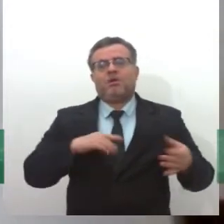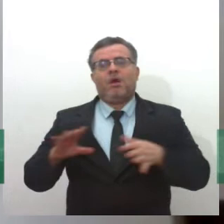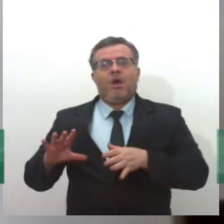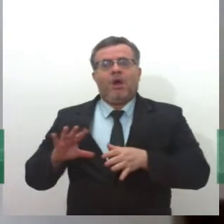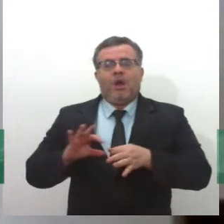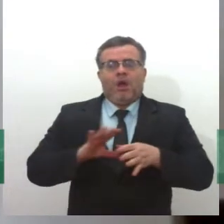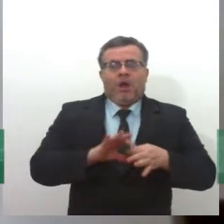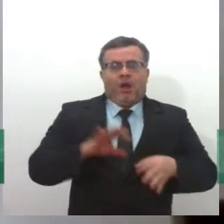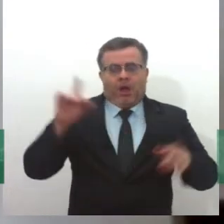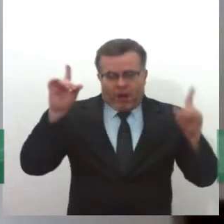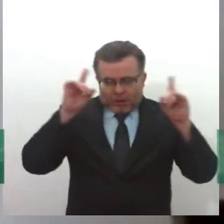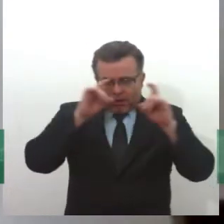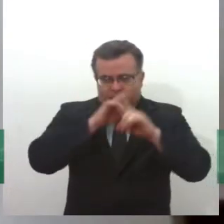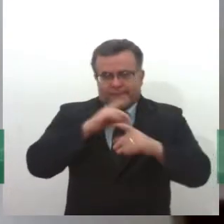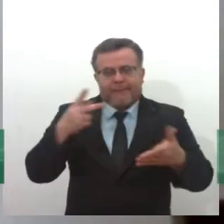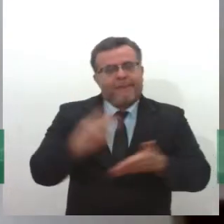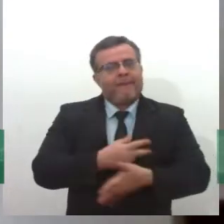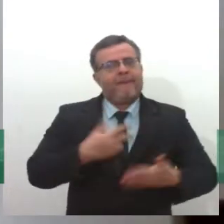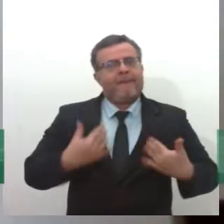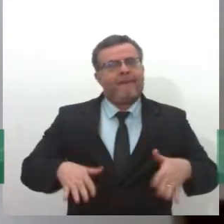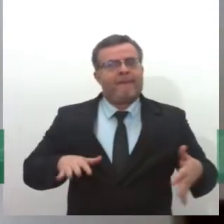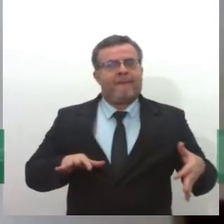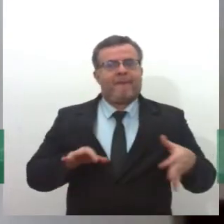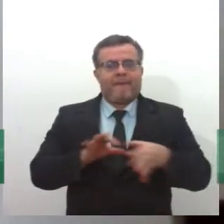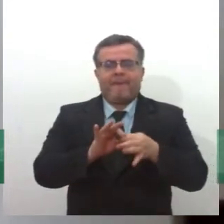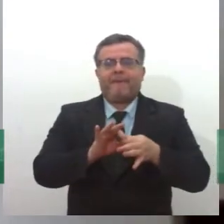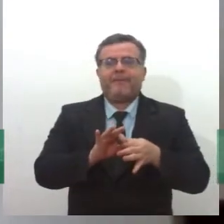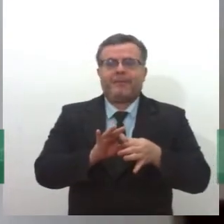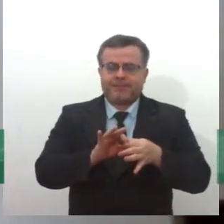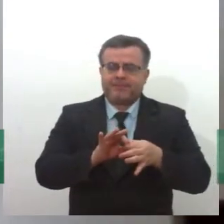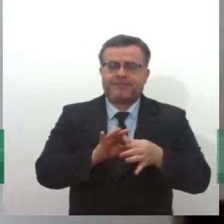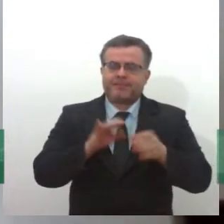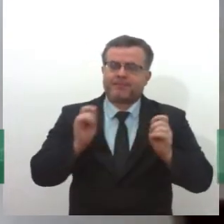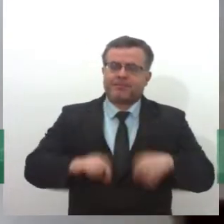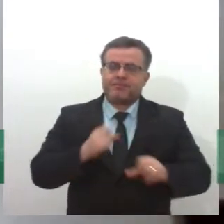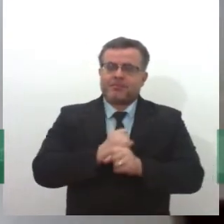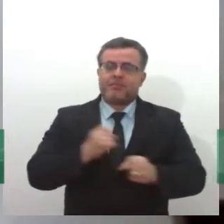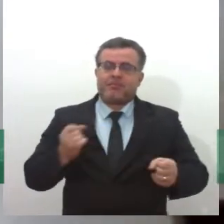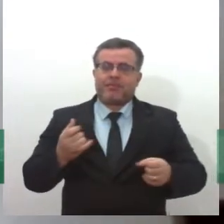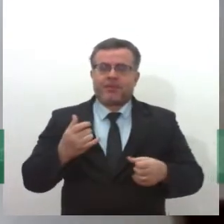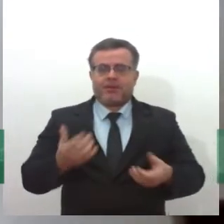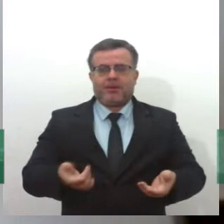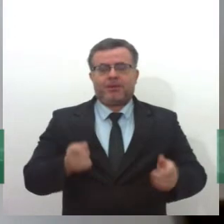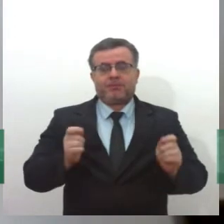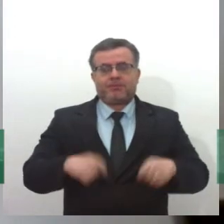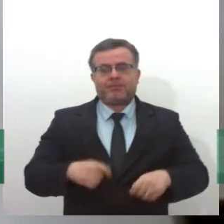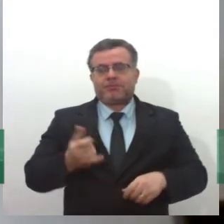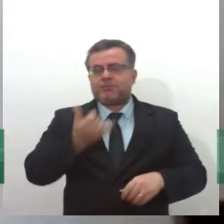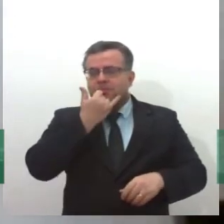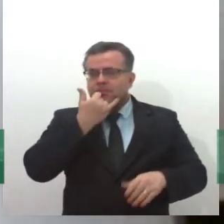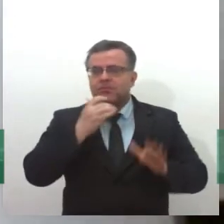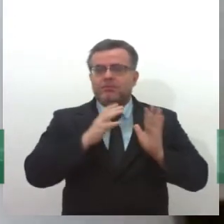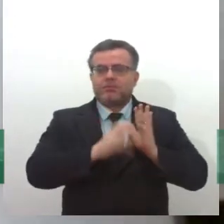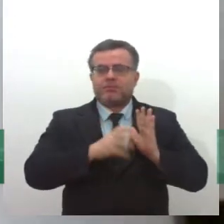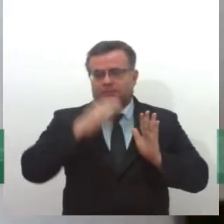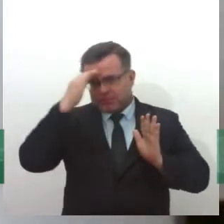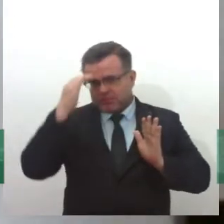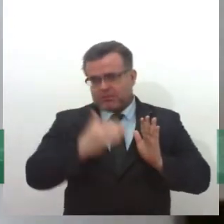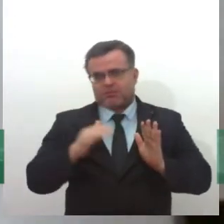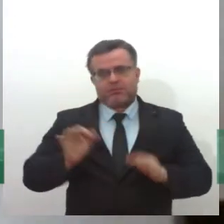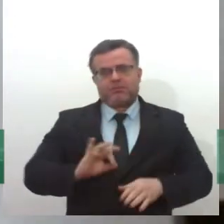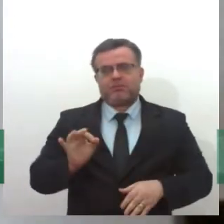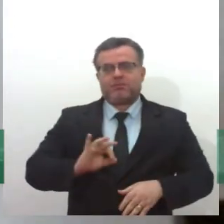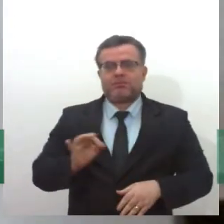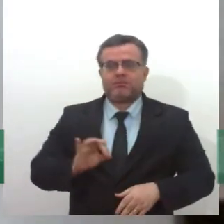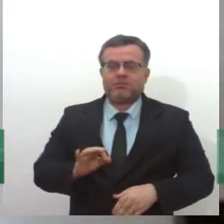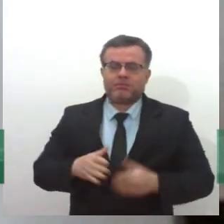né, como Hanna disse, associando isso à pandemia, como se a pandemia fosse uma desculpa para que os partidos não tivessem feito aquilo que deveriam fazer